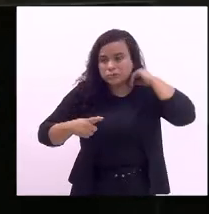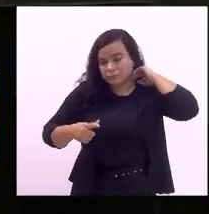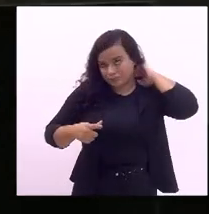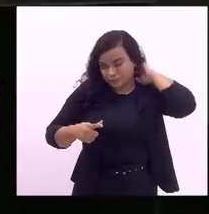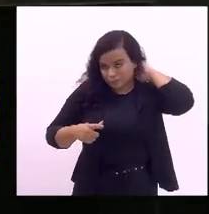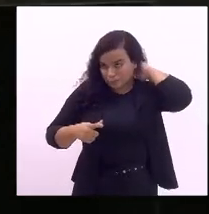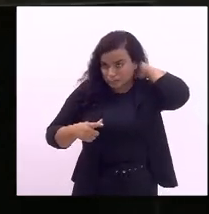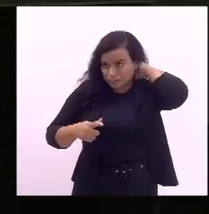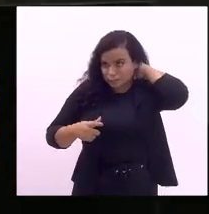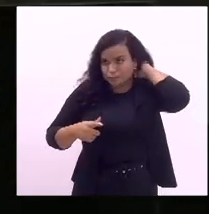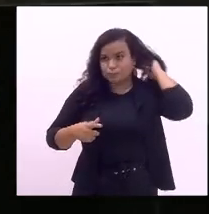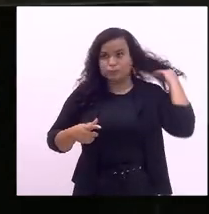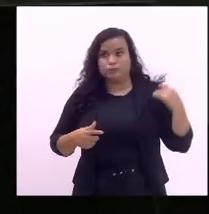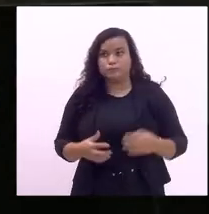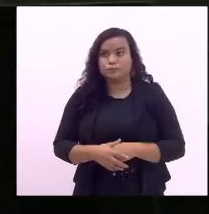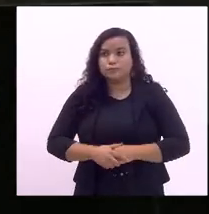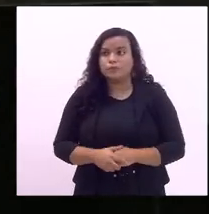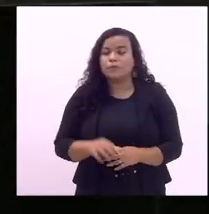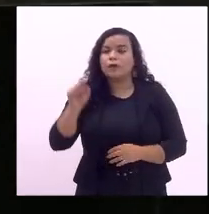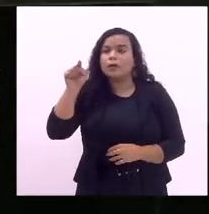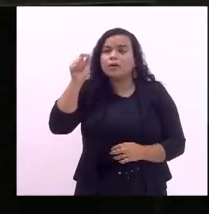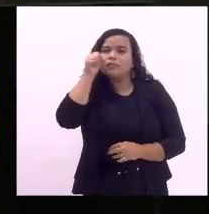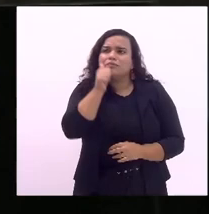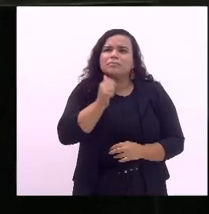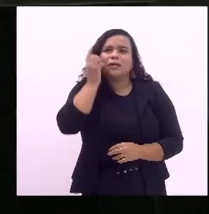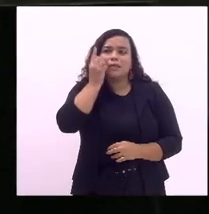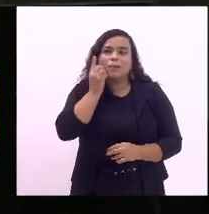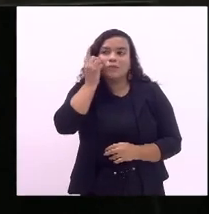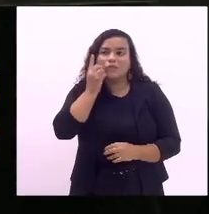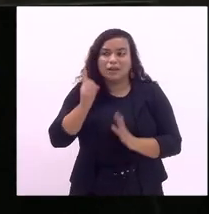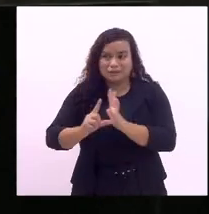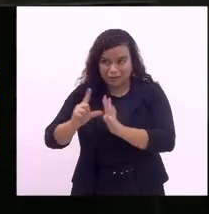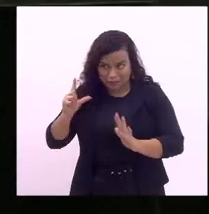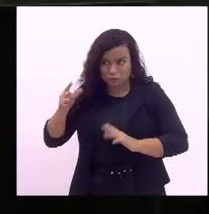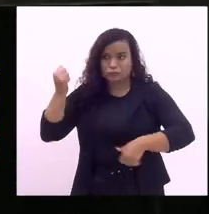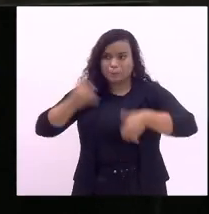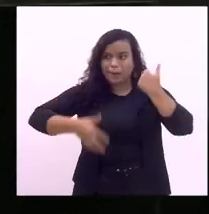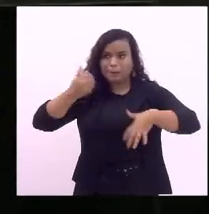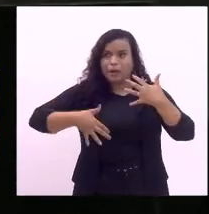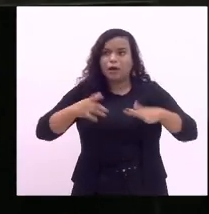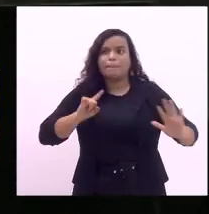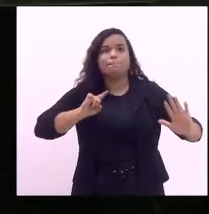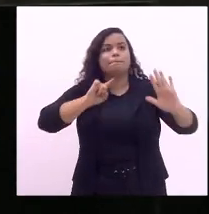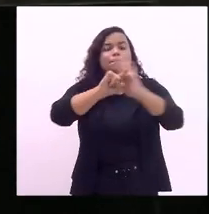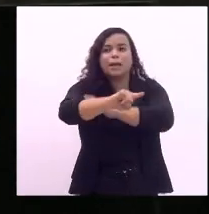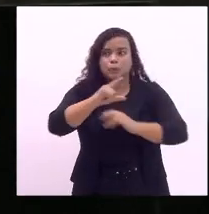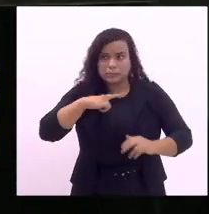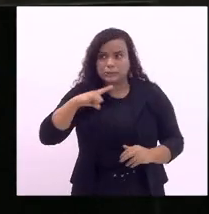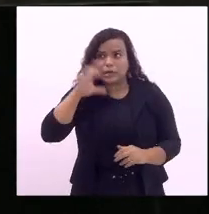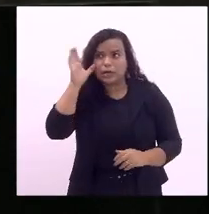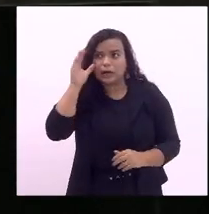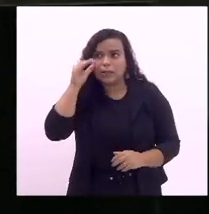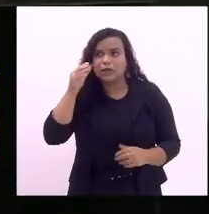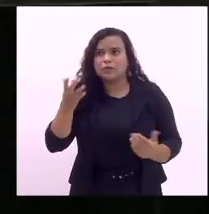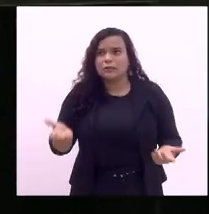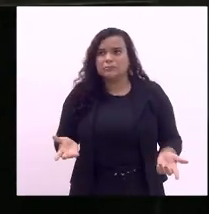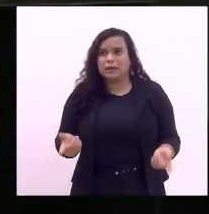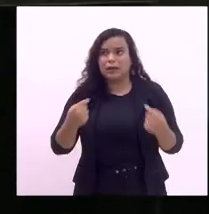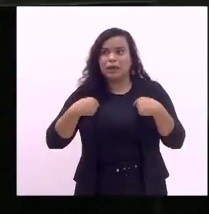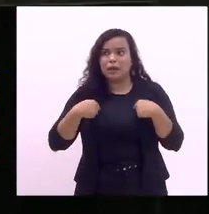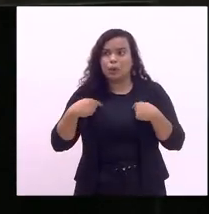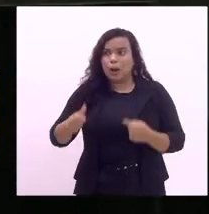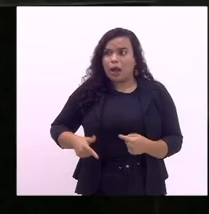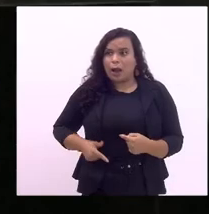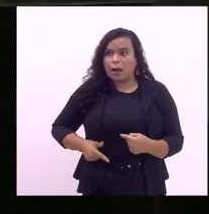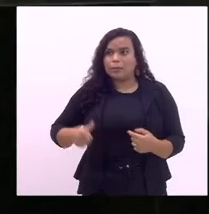Assustadora. E aí, a deputada que me antecedeu, ela fez uma pergunta aqui assim: se eu tenho uma